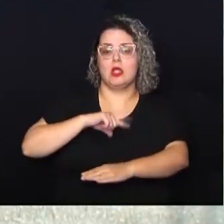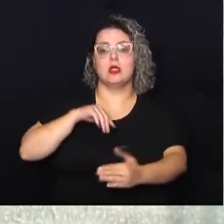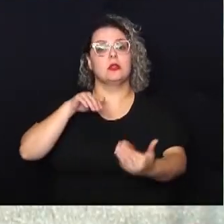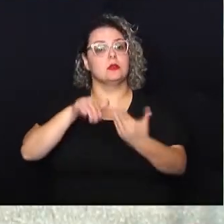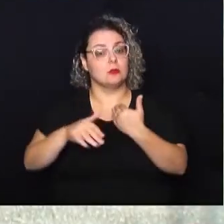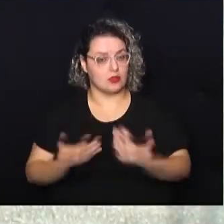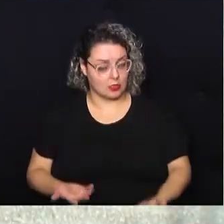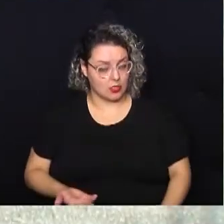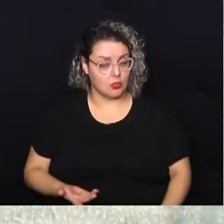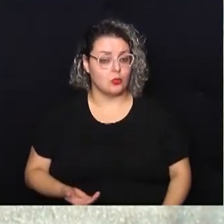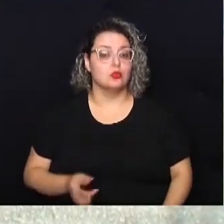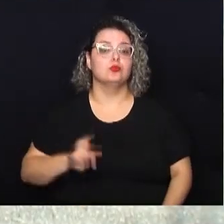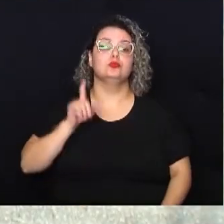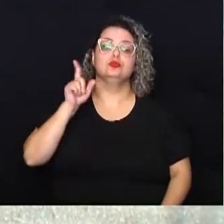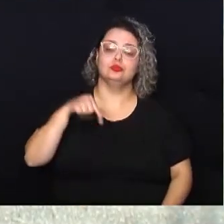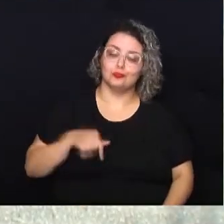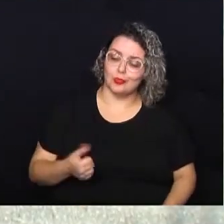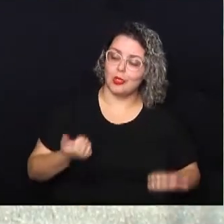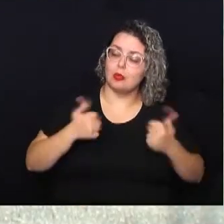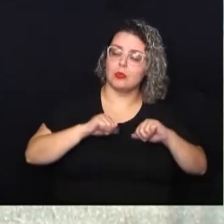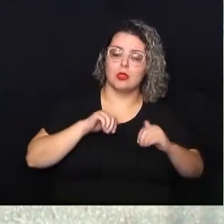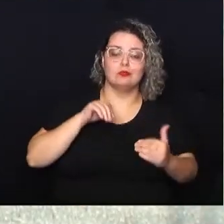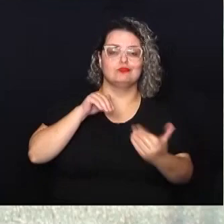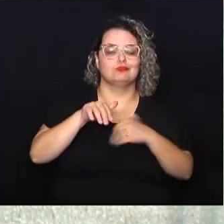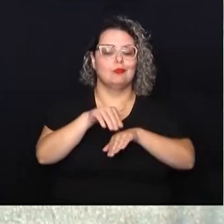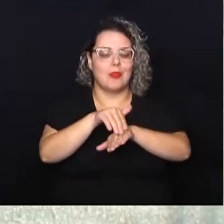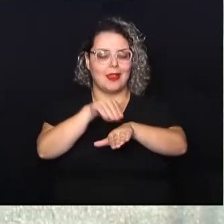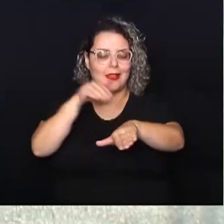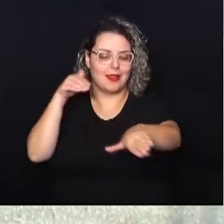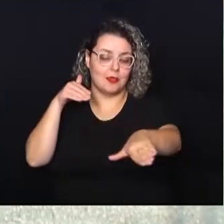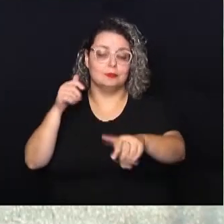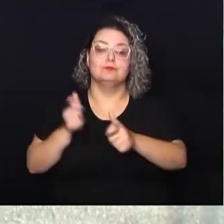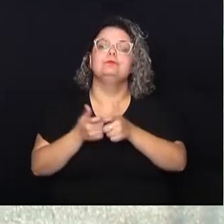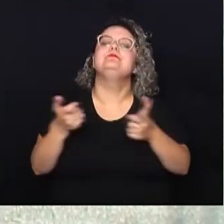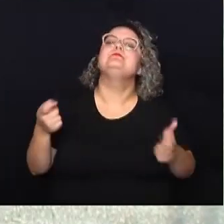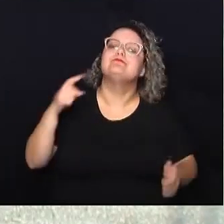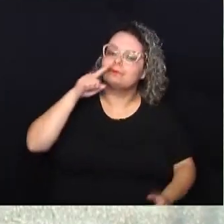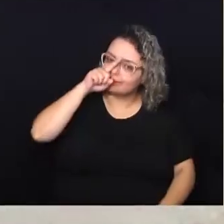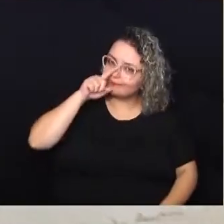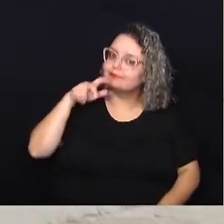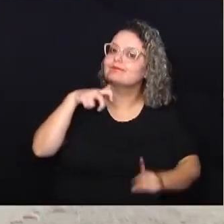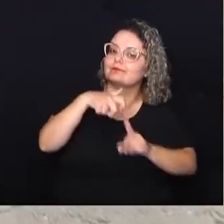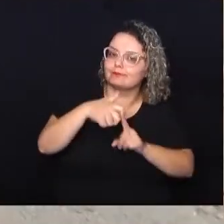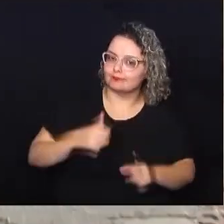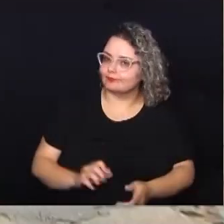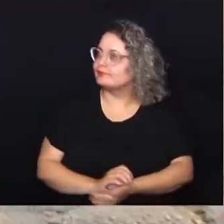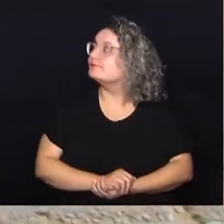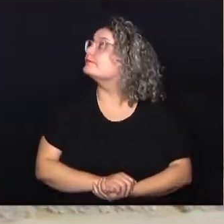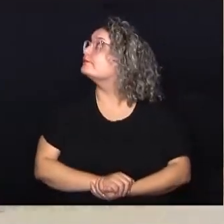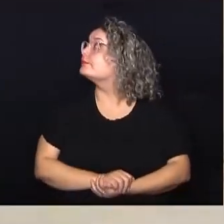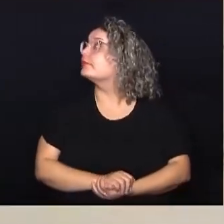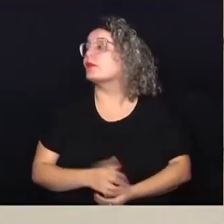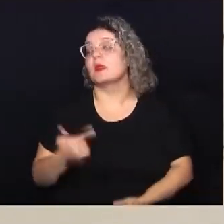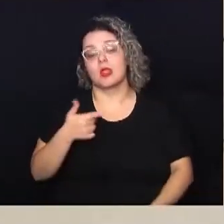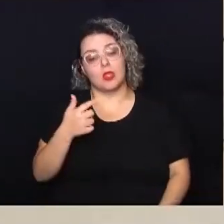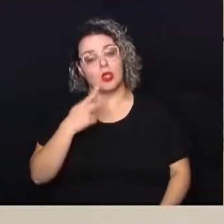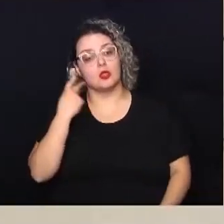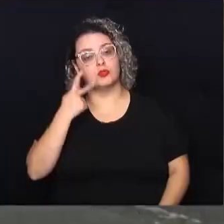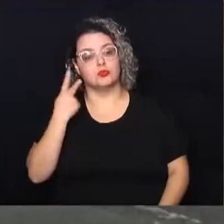o que prejudica o fluxo de veículos e também aumenta o risco de acidentes. Segundo o parlamentar,